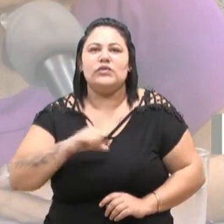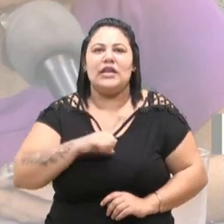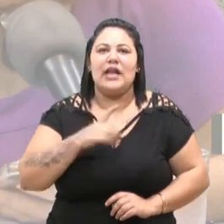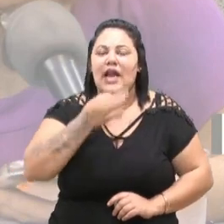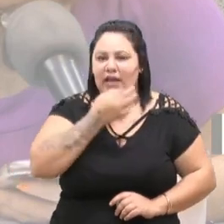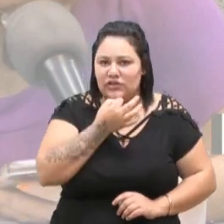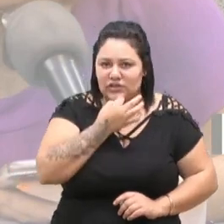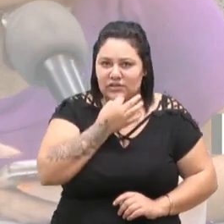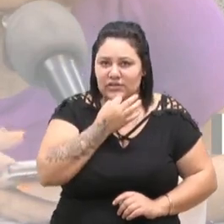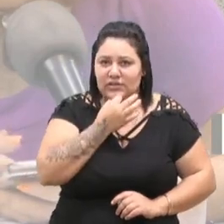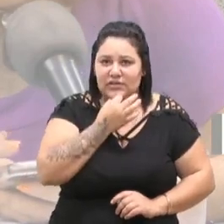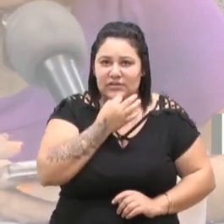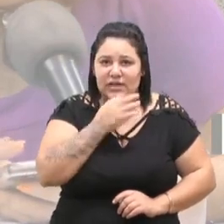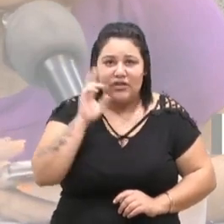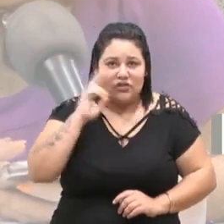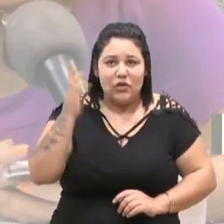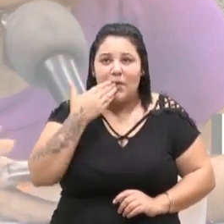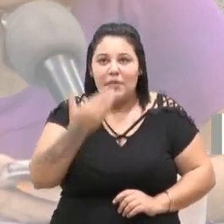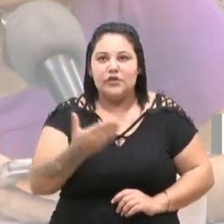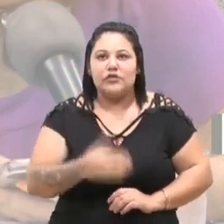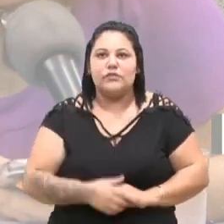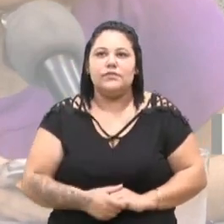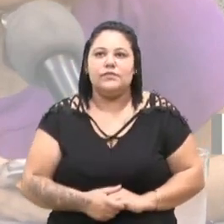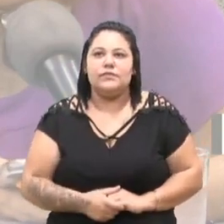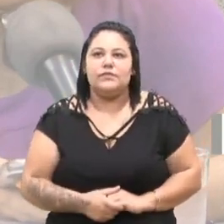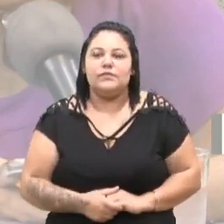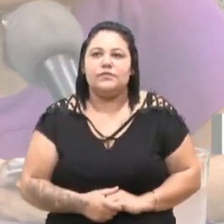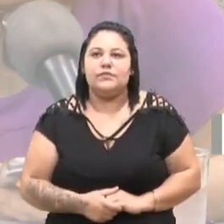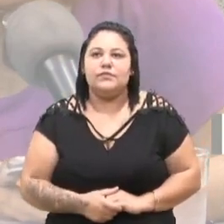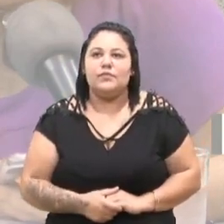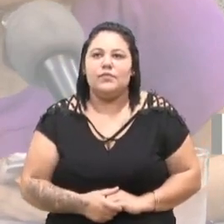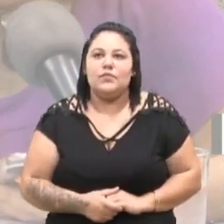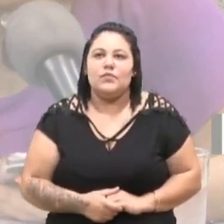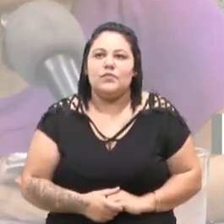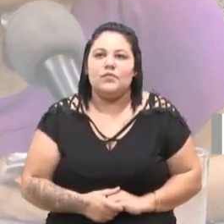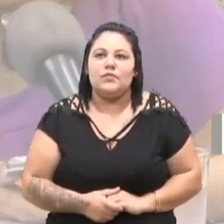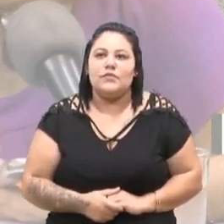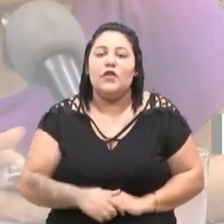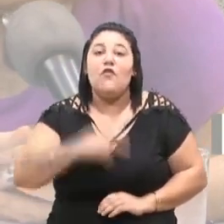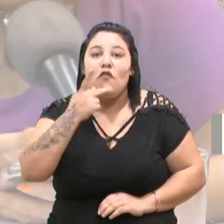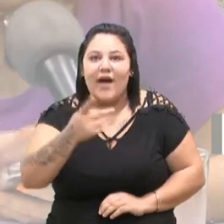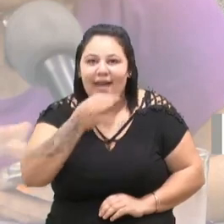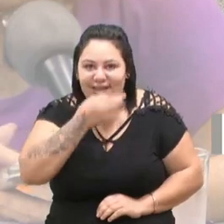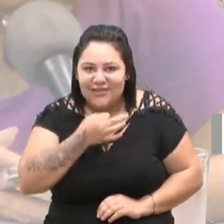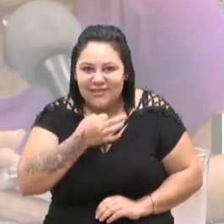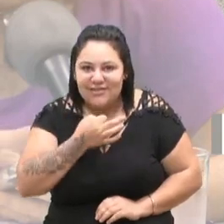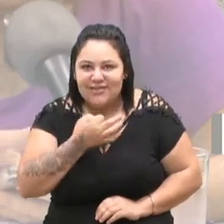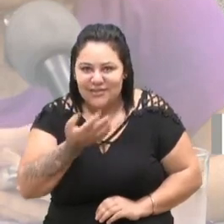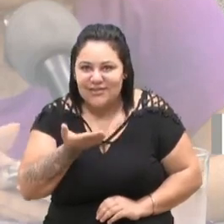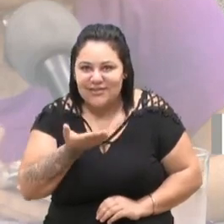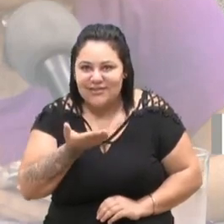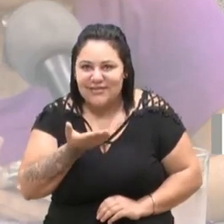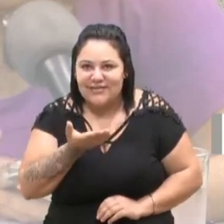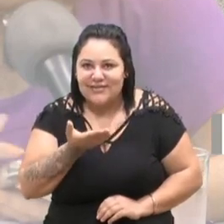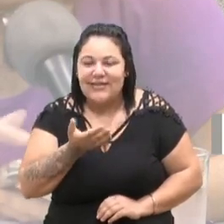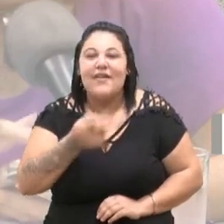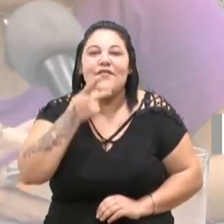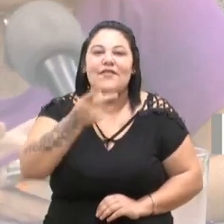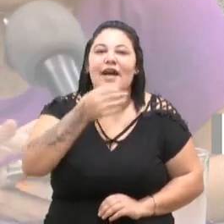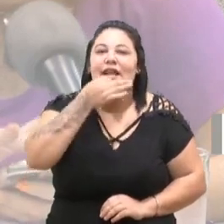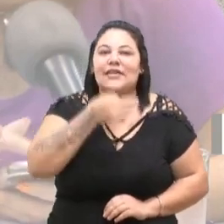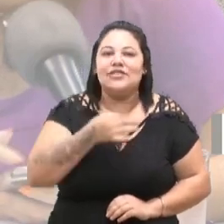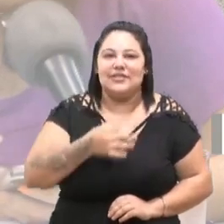a diretora pediu... Opa, desculpa. Fala Caxias, é isso? Fala Caxias,